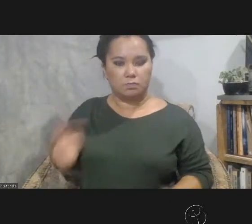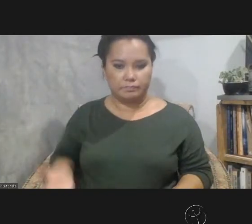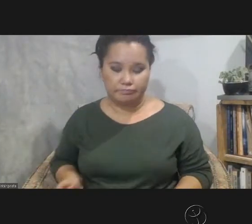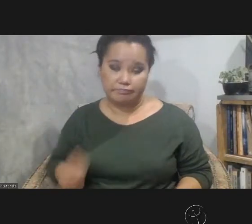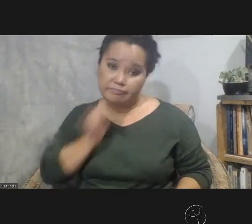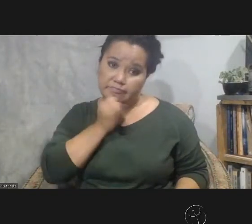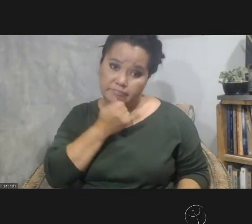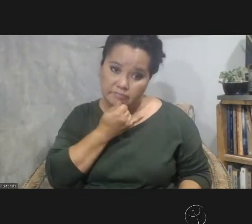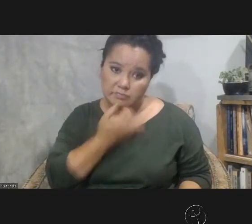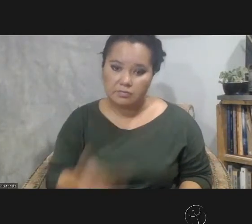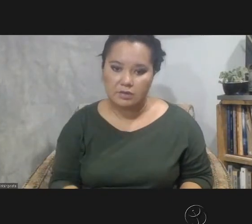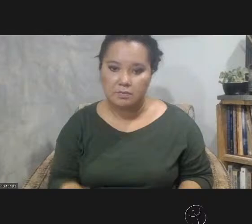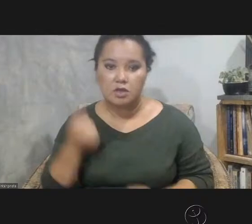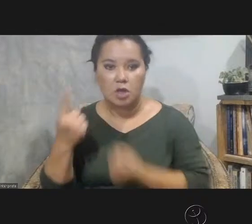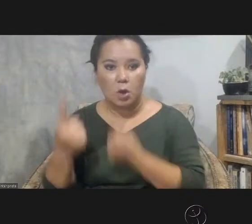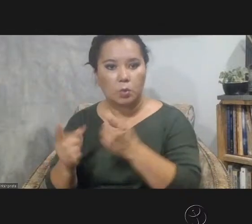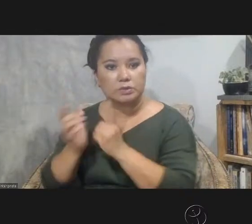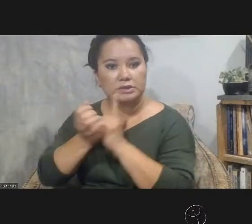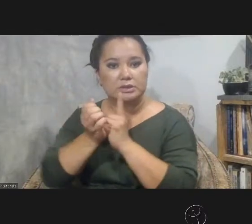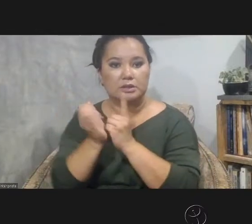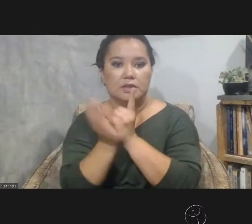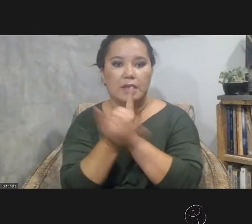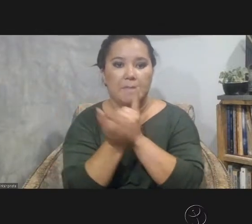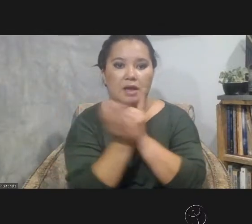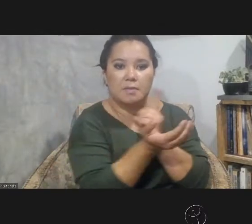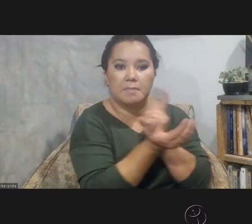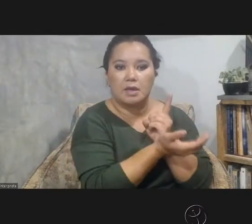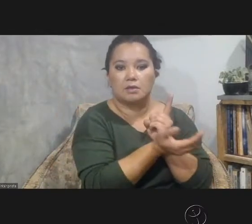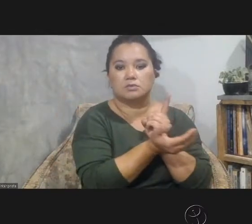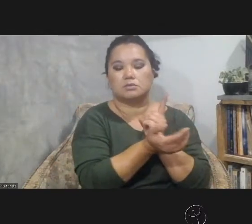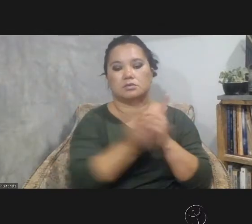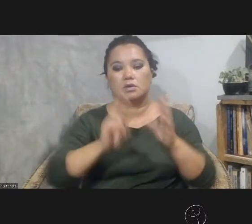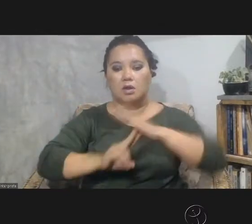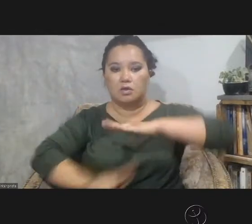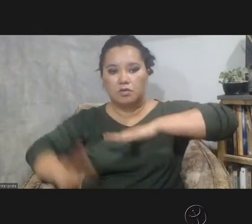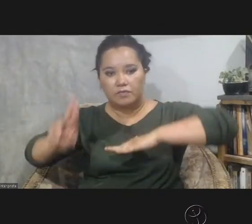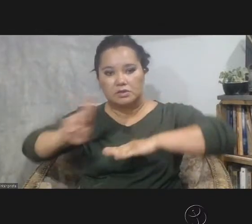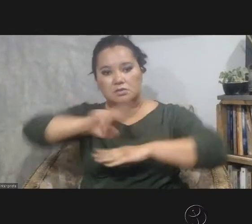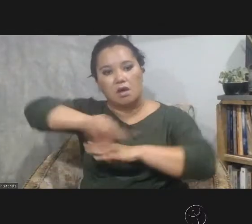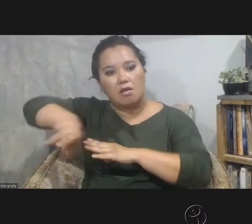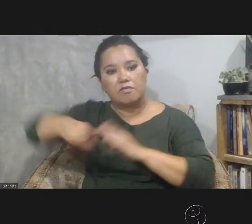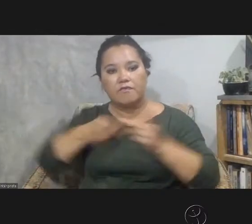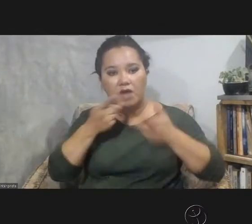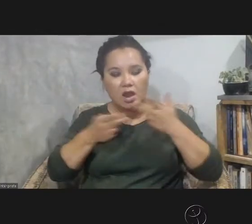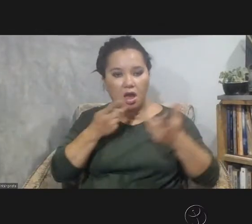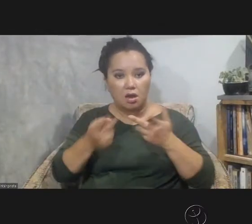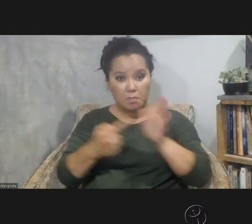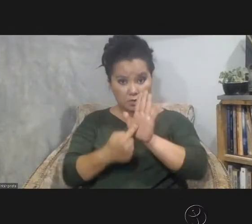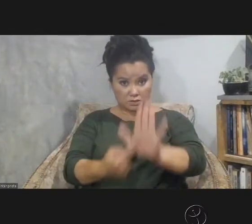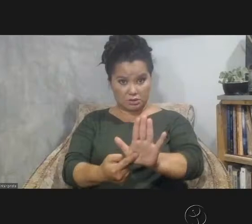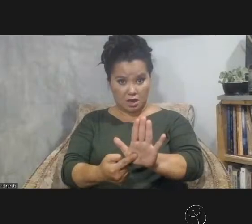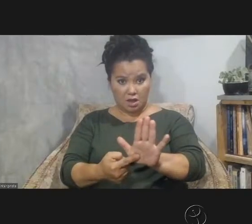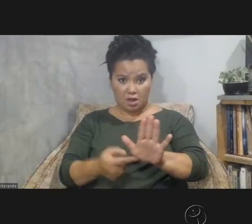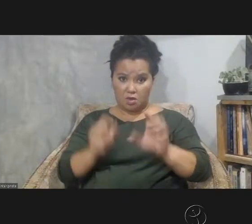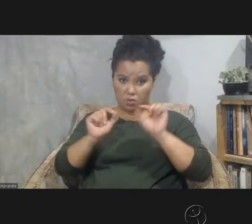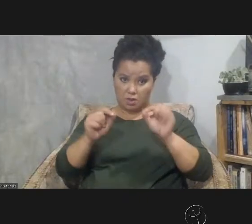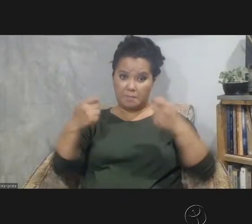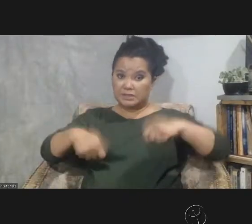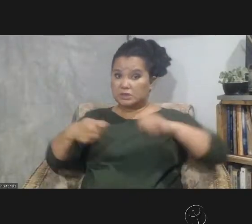outros, justificassem a sua existência em termos de valor do mercado. O